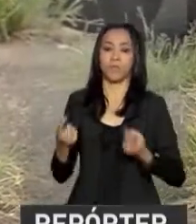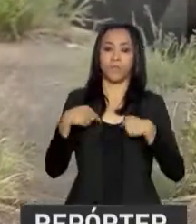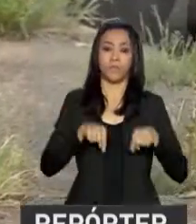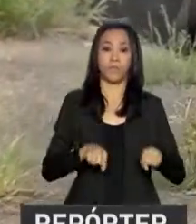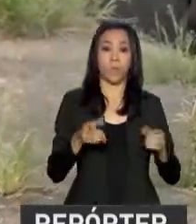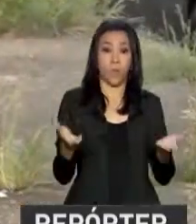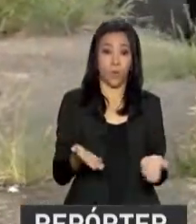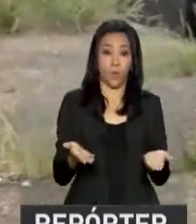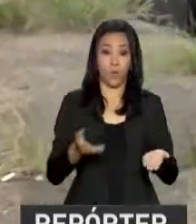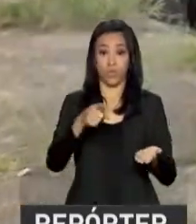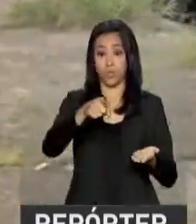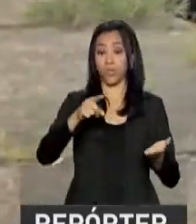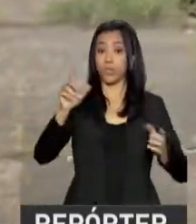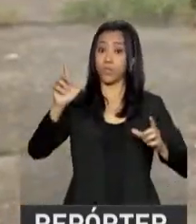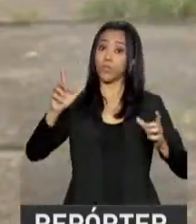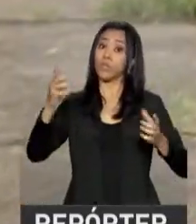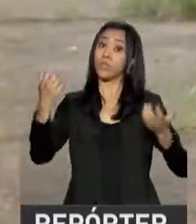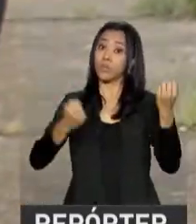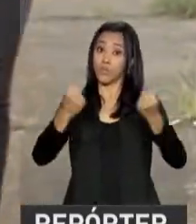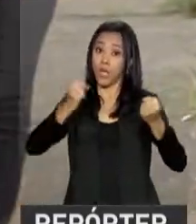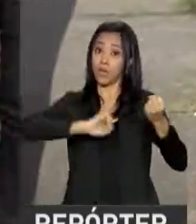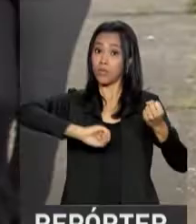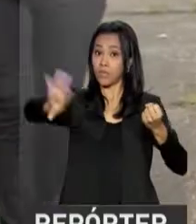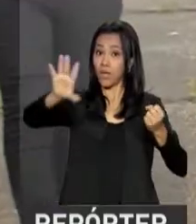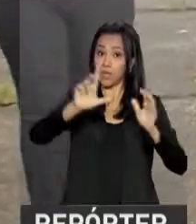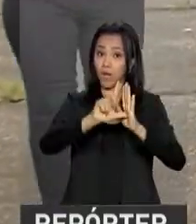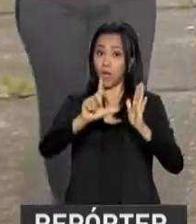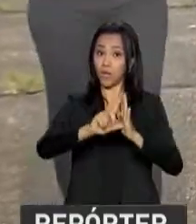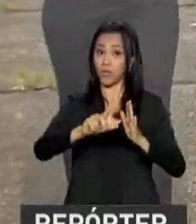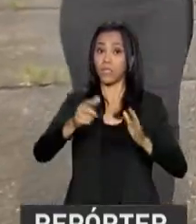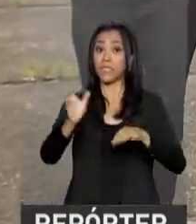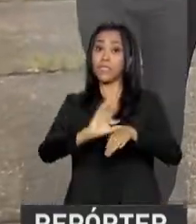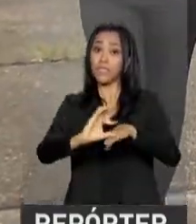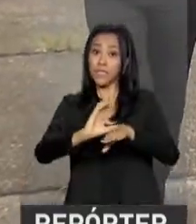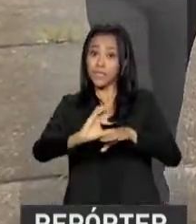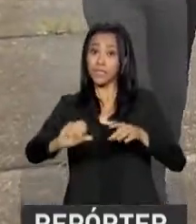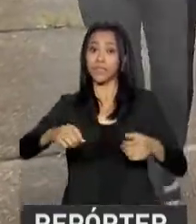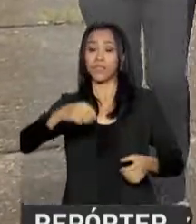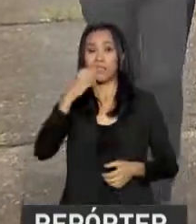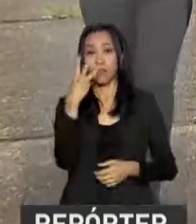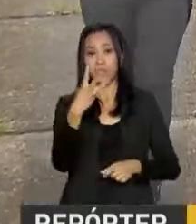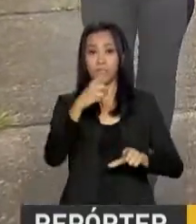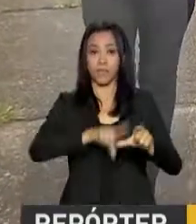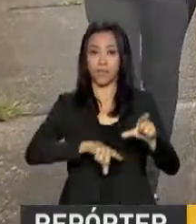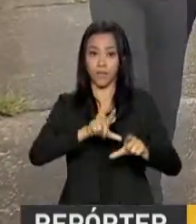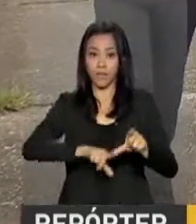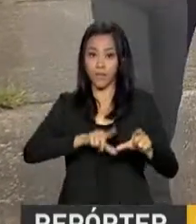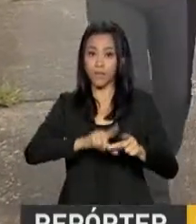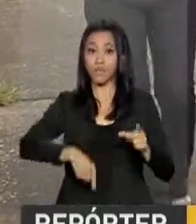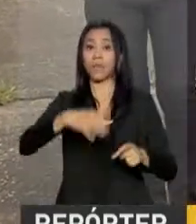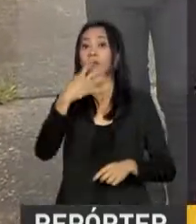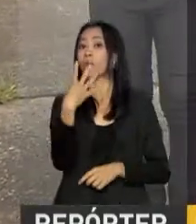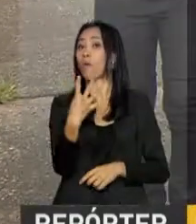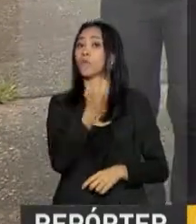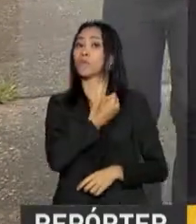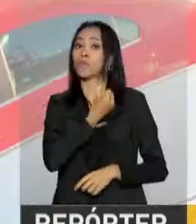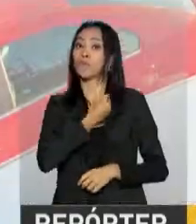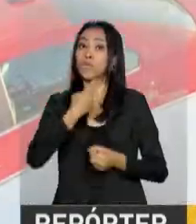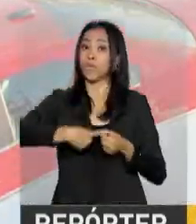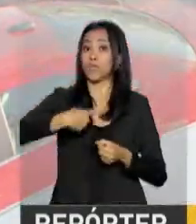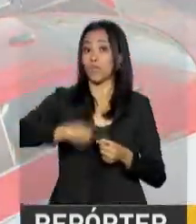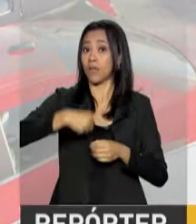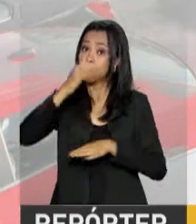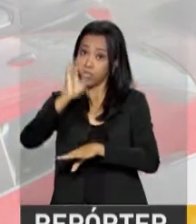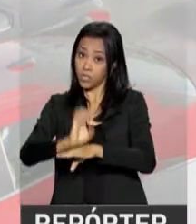saem da concessionária com a placa SIM. Cinza, 3 letras, 4 números, cidade e estado onde foi emplacado.